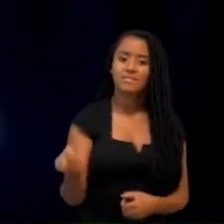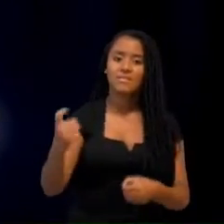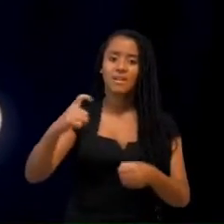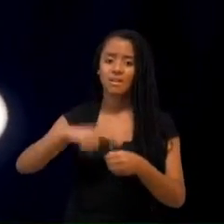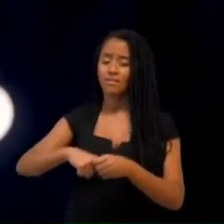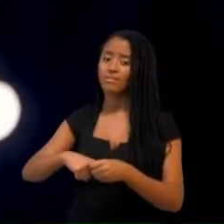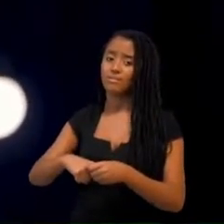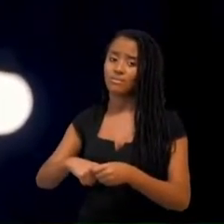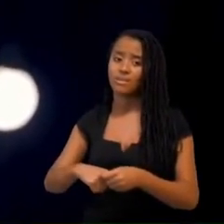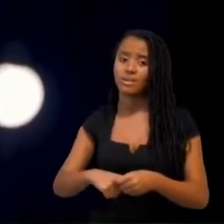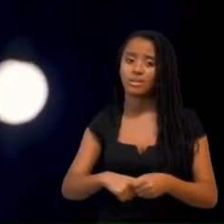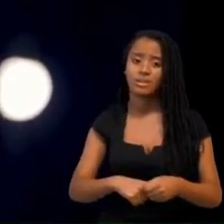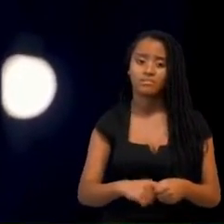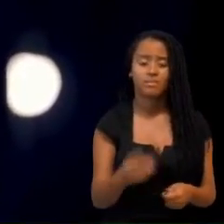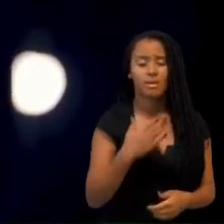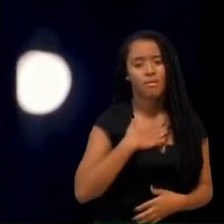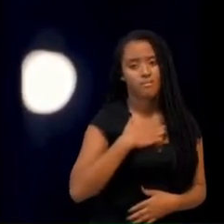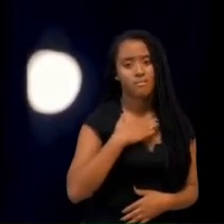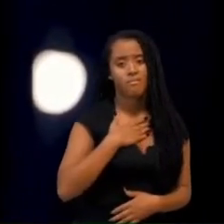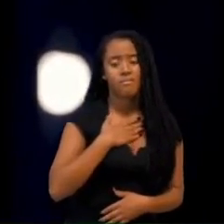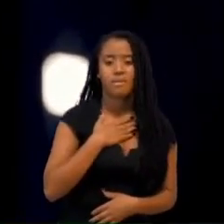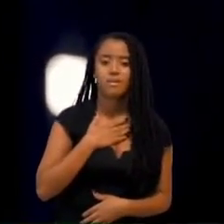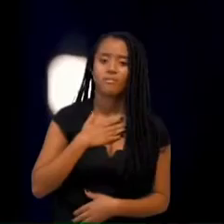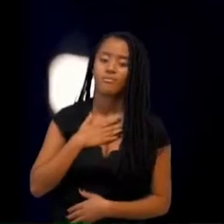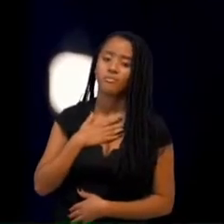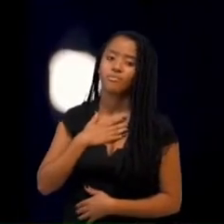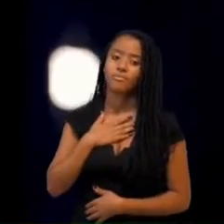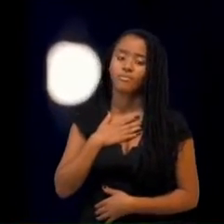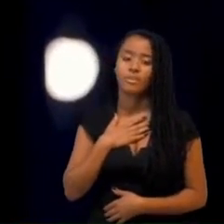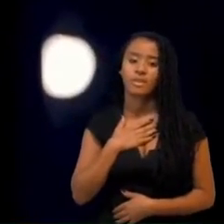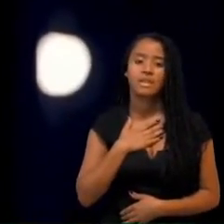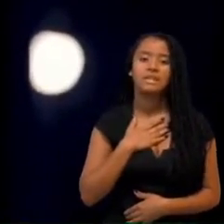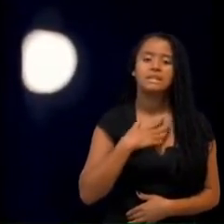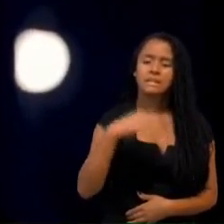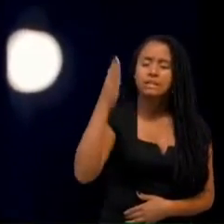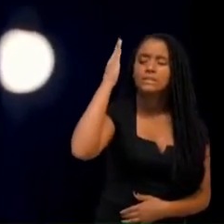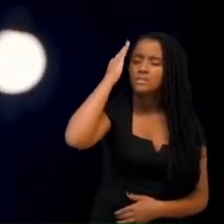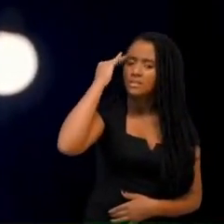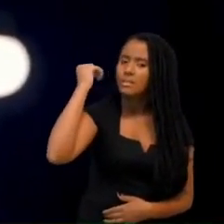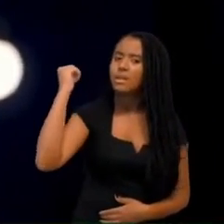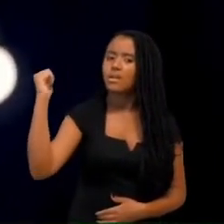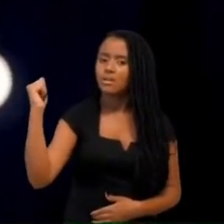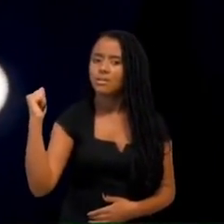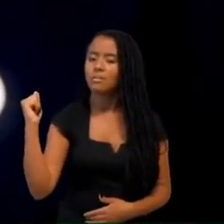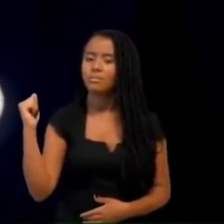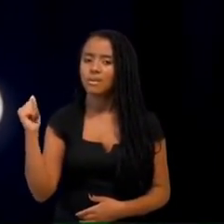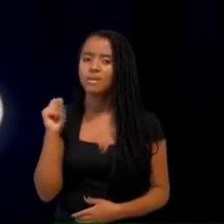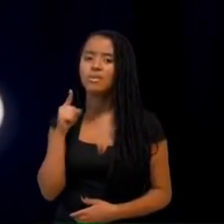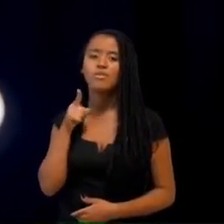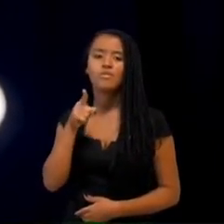vai voltar aqui tô sabendo você